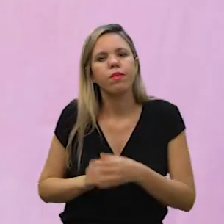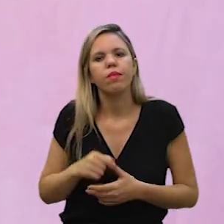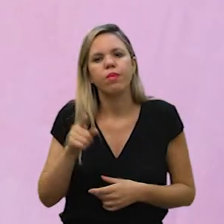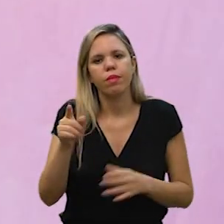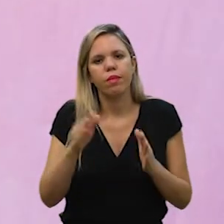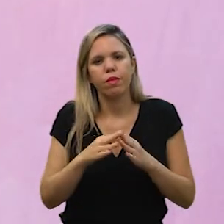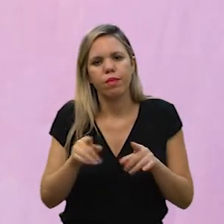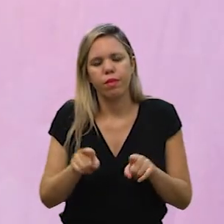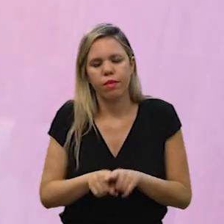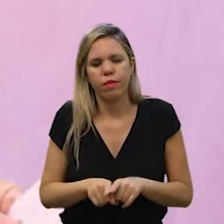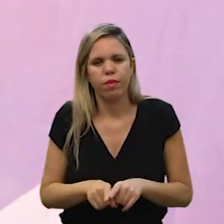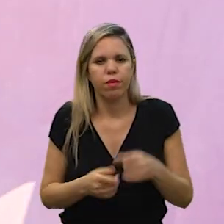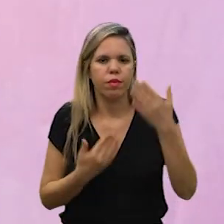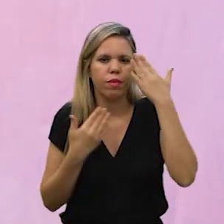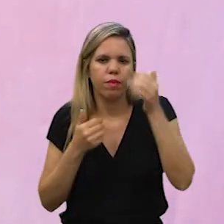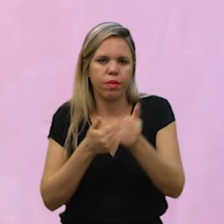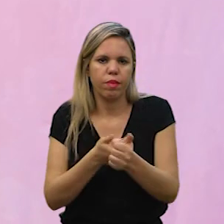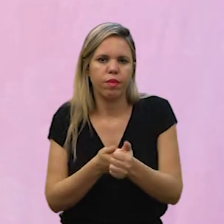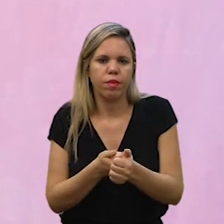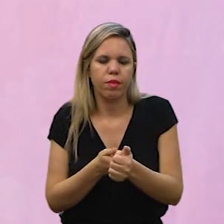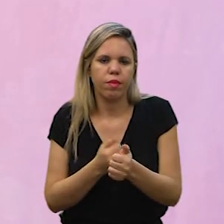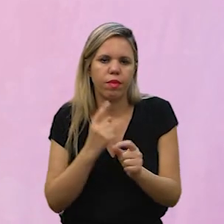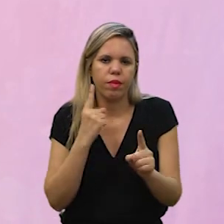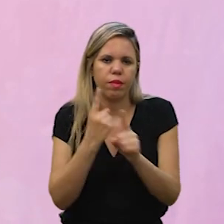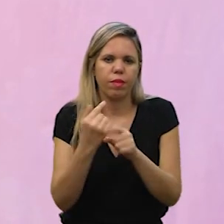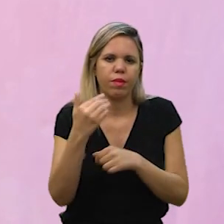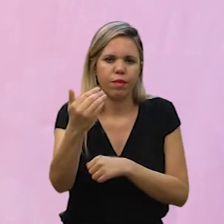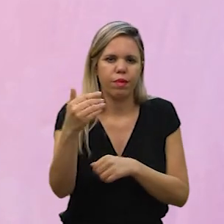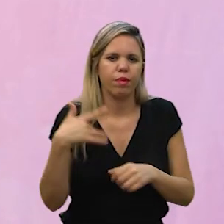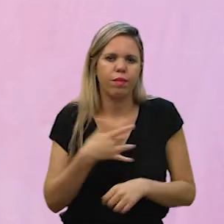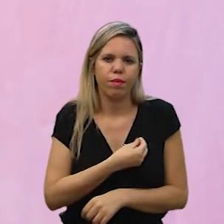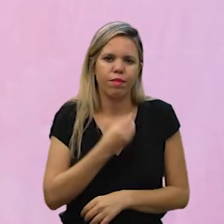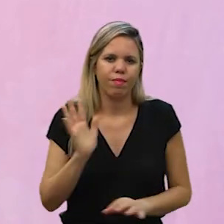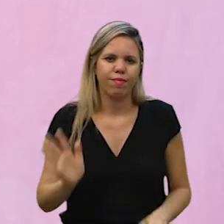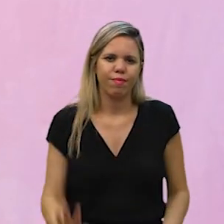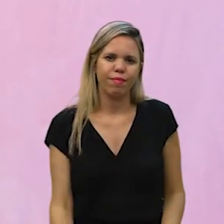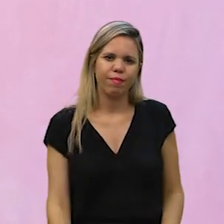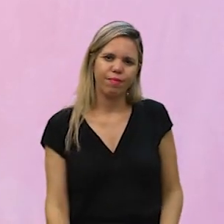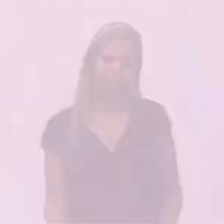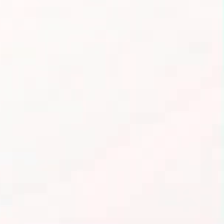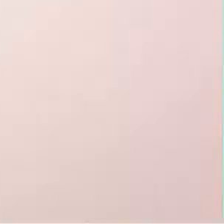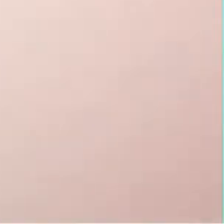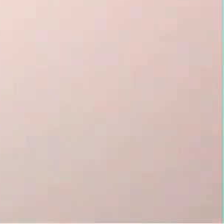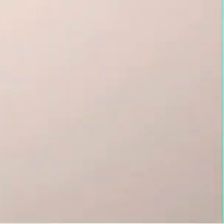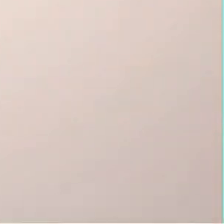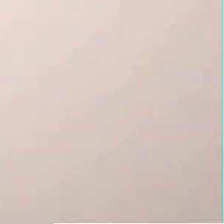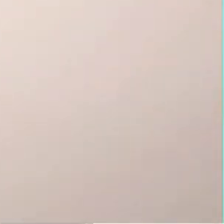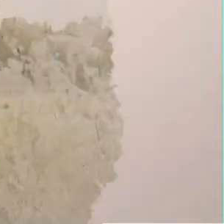orientações. A você de casa também, muito obrigada pela companhia. A gente se vê no próximo Saúde é Vida. Tchau!